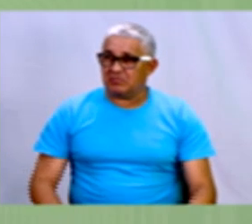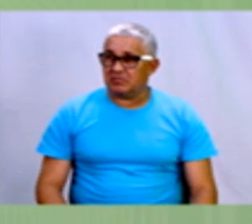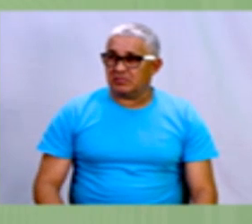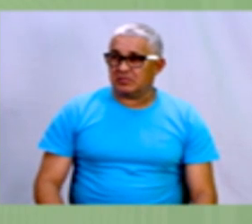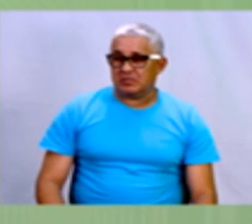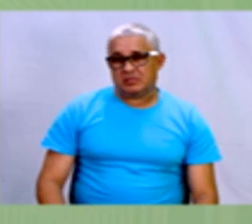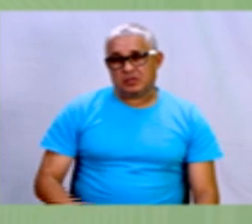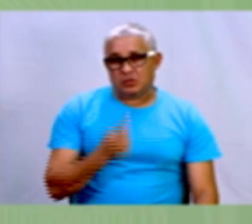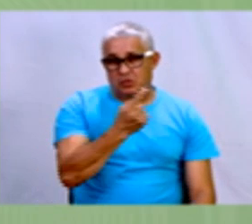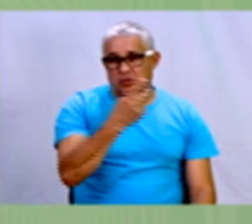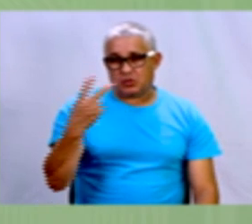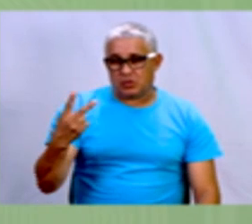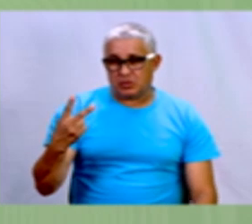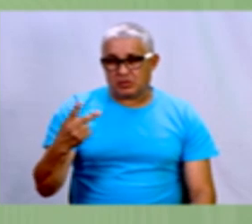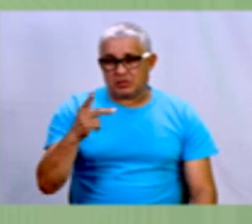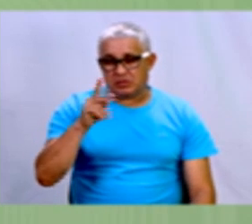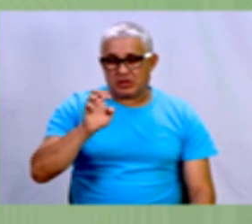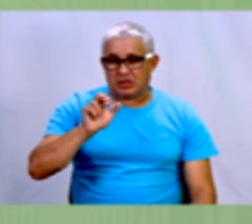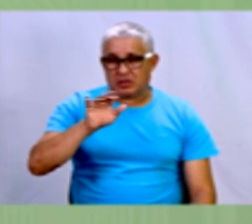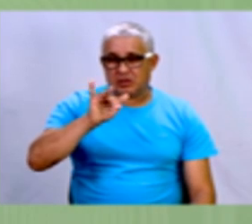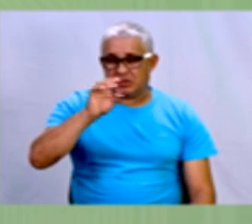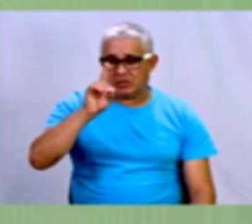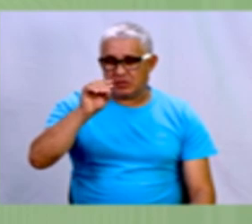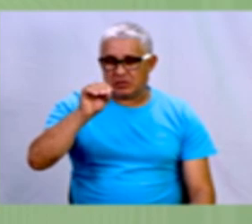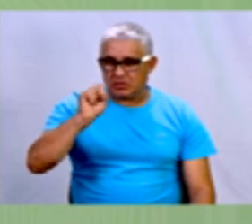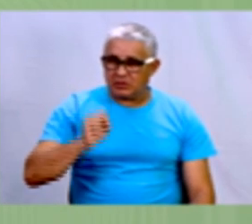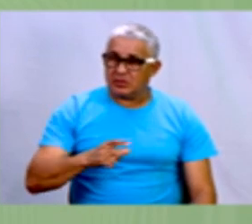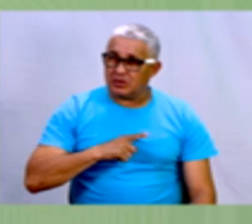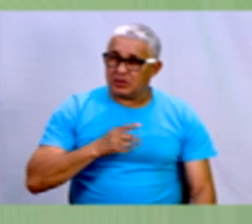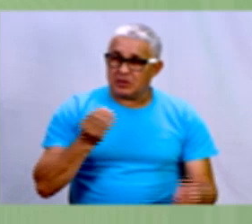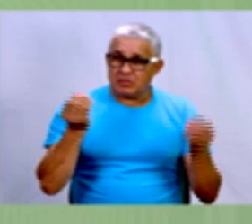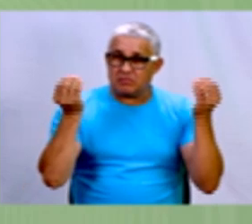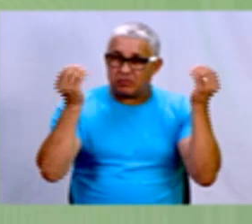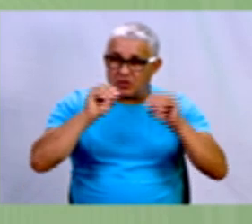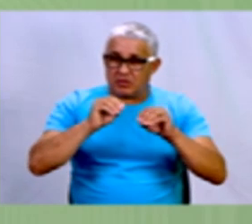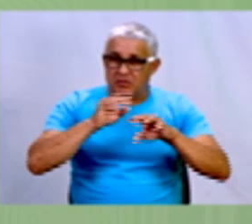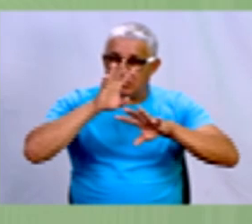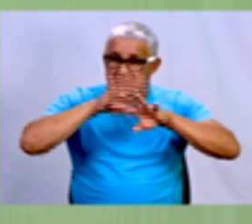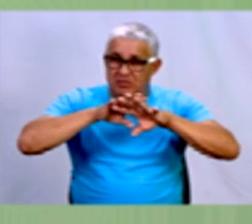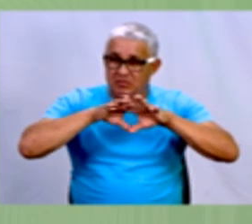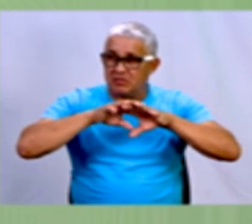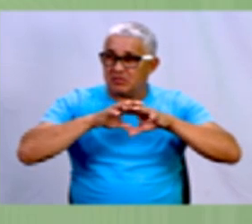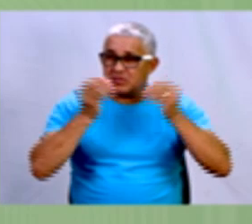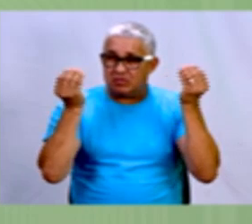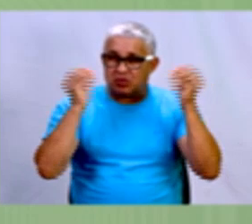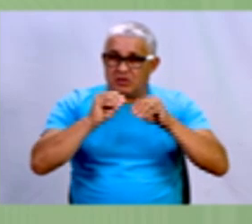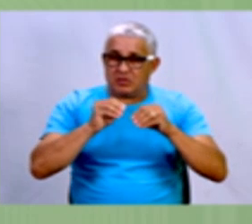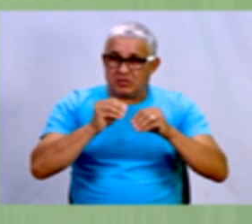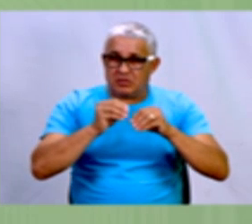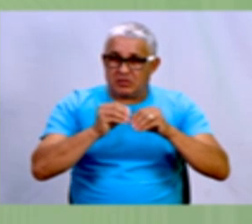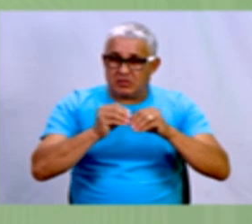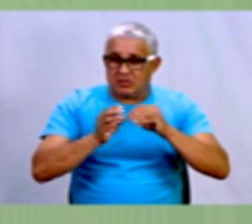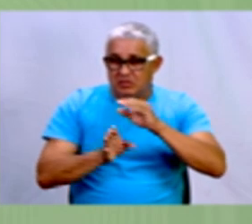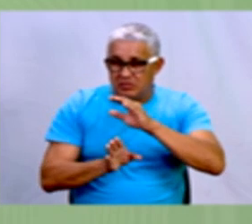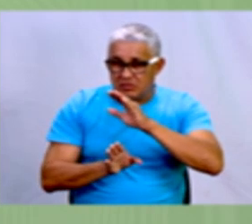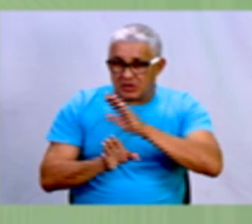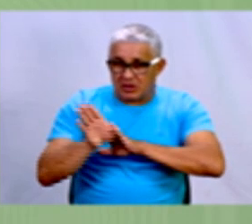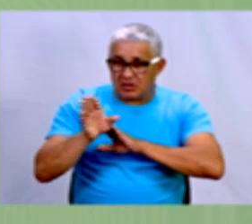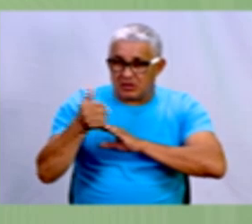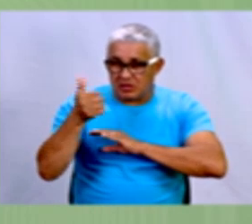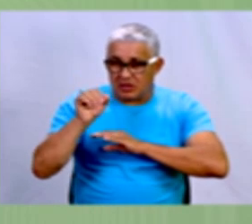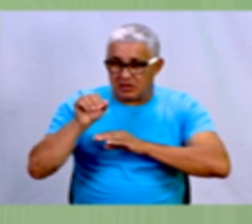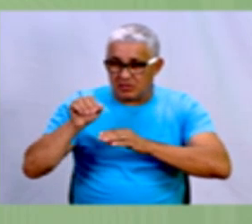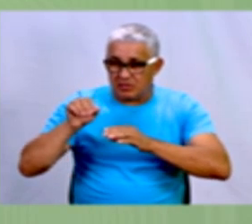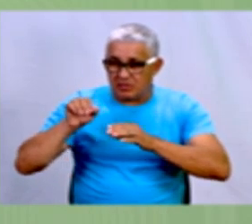2 períodos, né? Então, aqui a gente coloca isso aqui no Excel, a saída do meu bolso de 10.000, que é